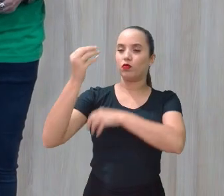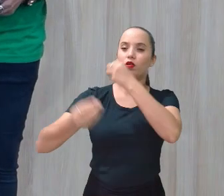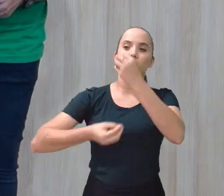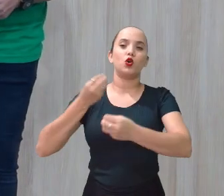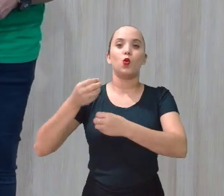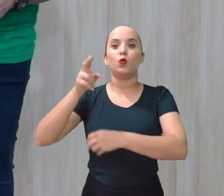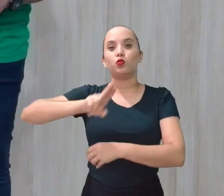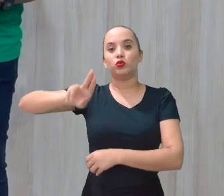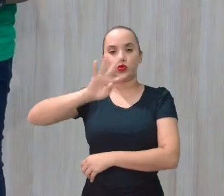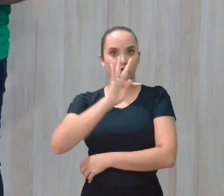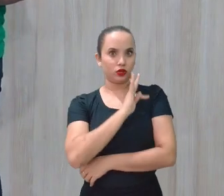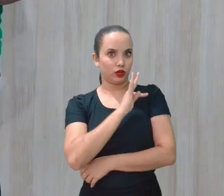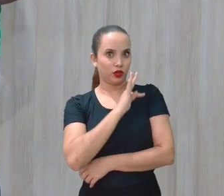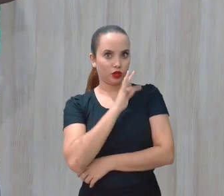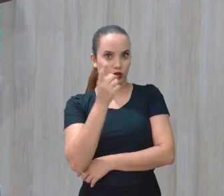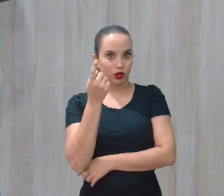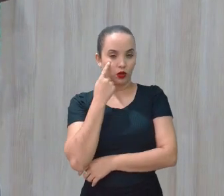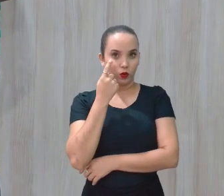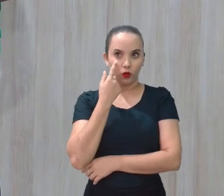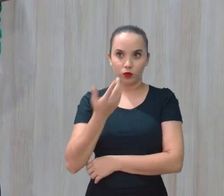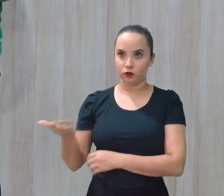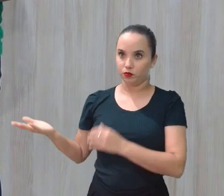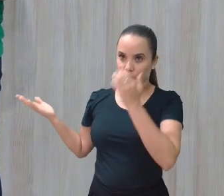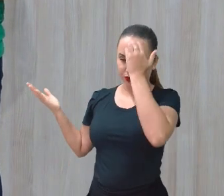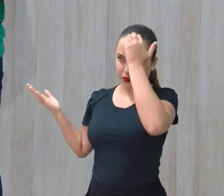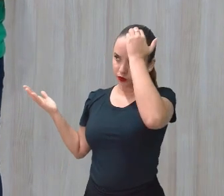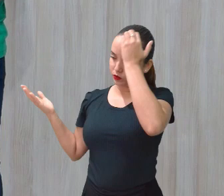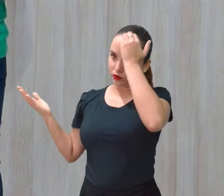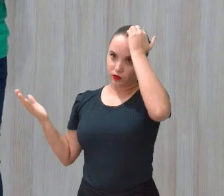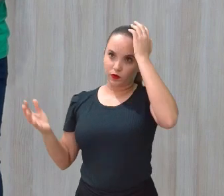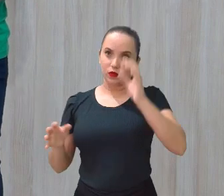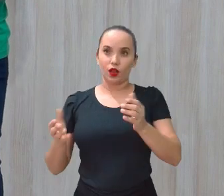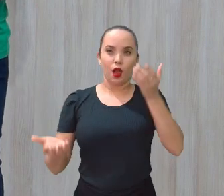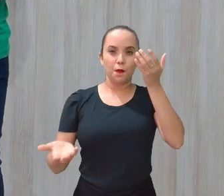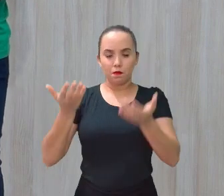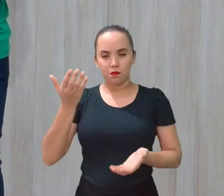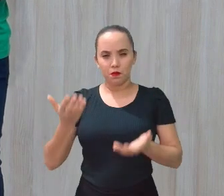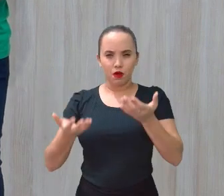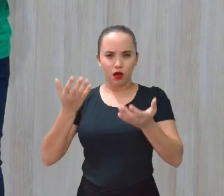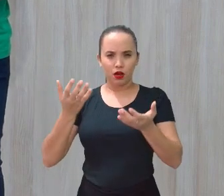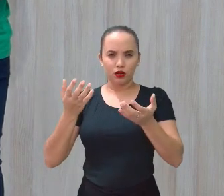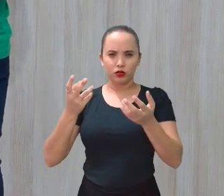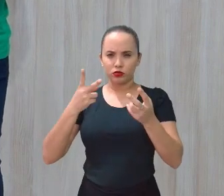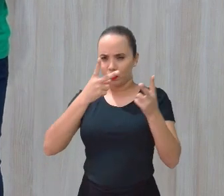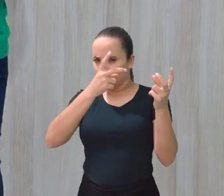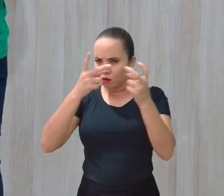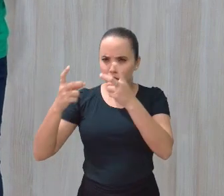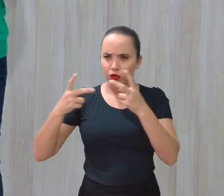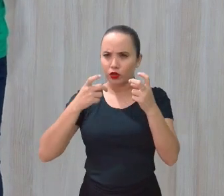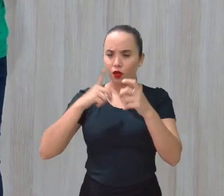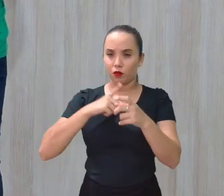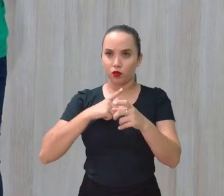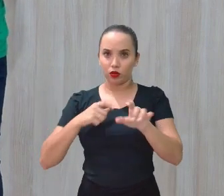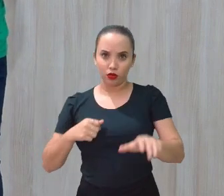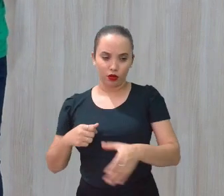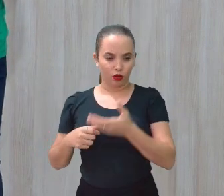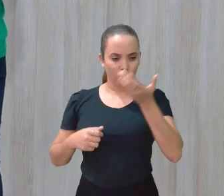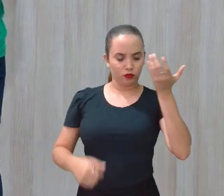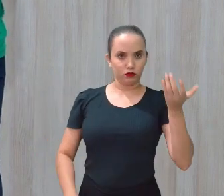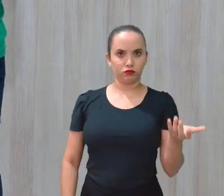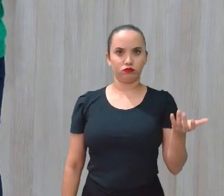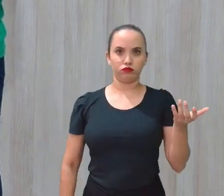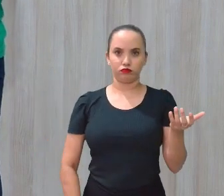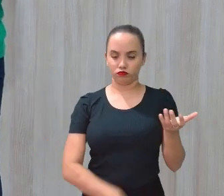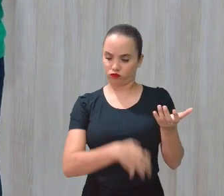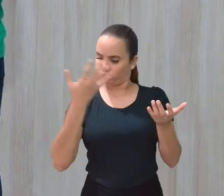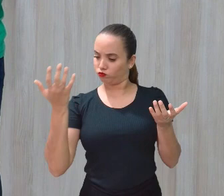usando a técnica, né? Então, primeira coisa, olha para essa balança em equilíbrio e tenta perceber que o que está de um lado da balança e o